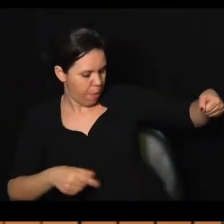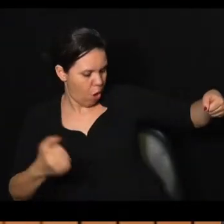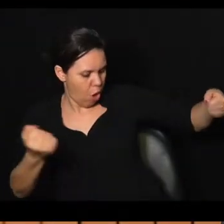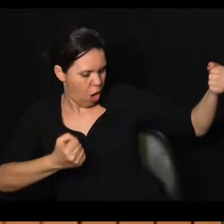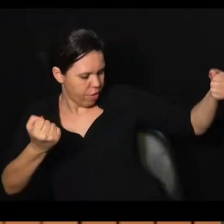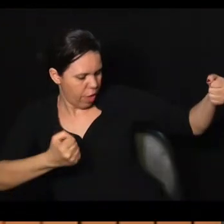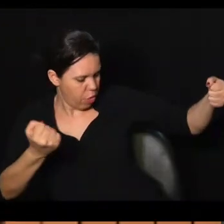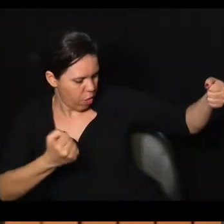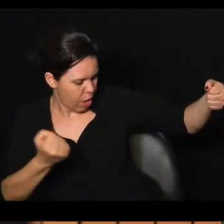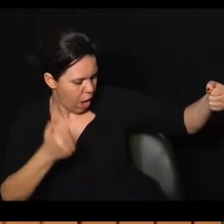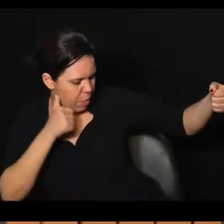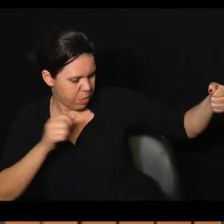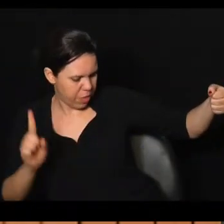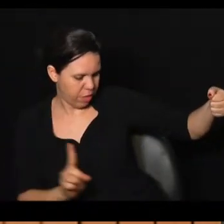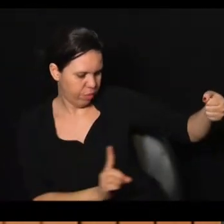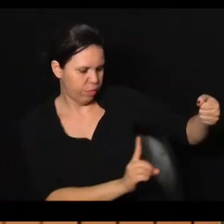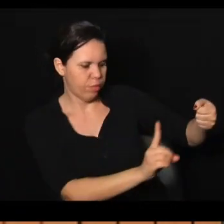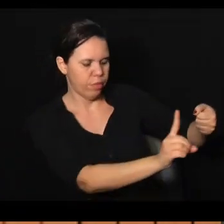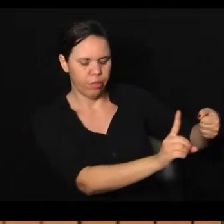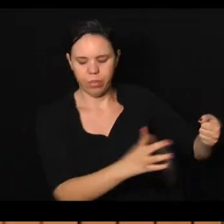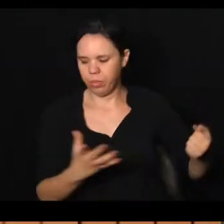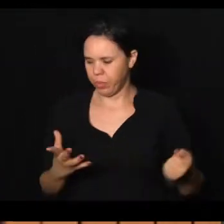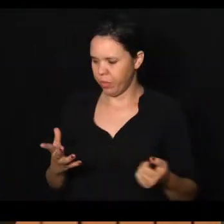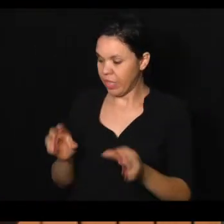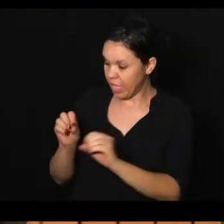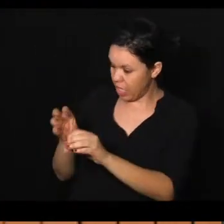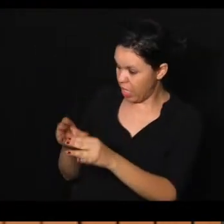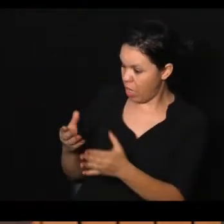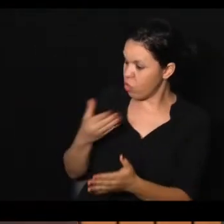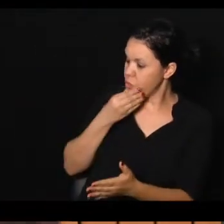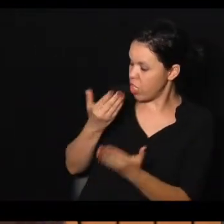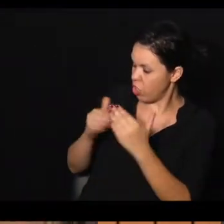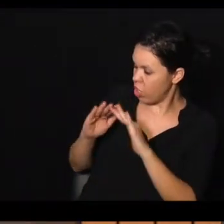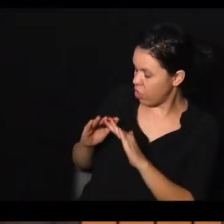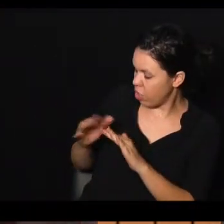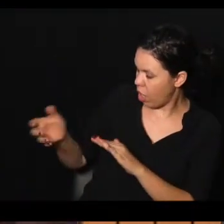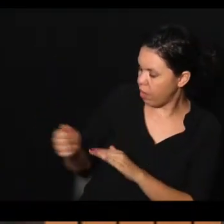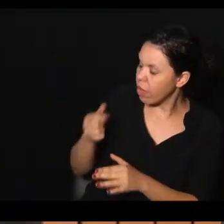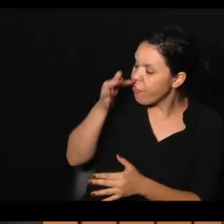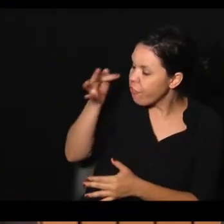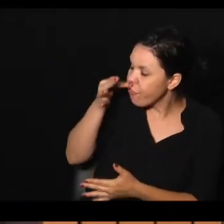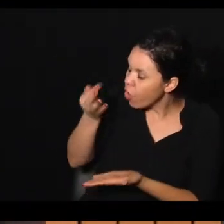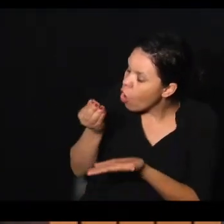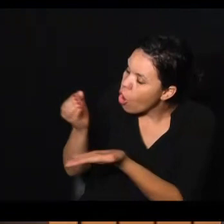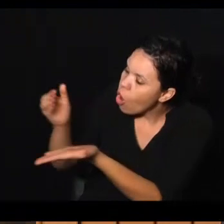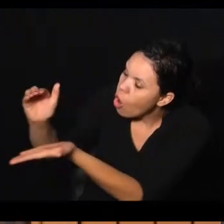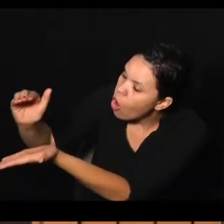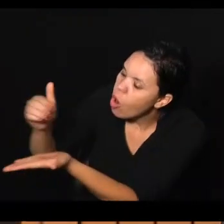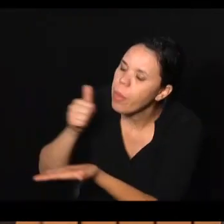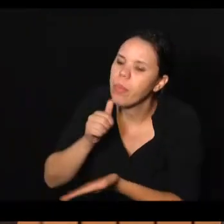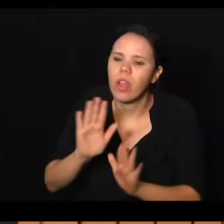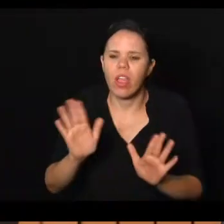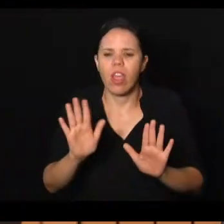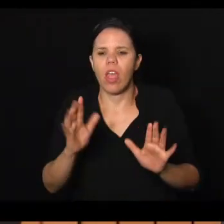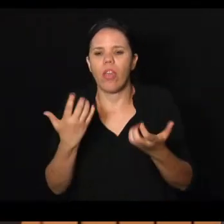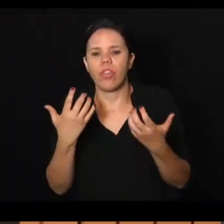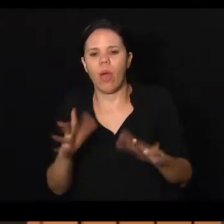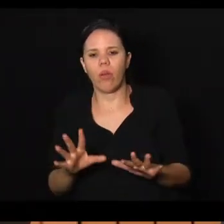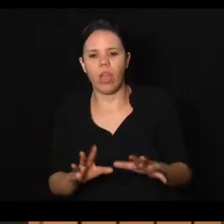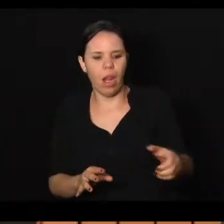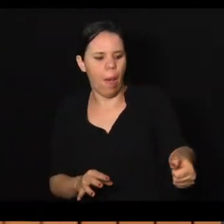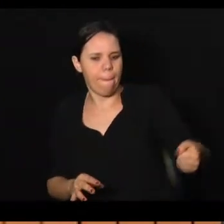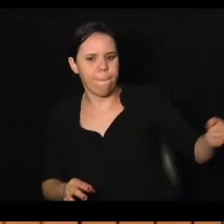os meninos na escola a abrir a porta para a mulher, ensinar na escola a levar flor para a mulher, mas eu não quero que ele